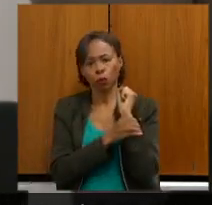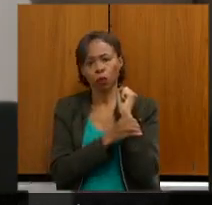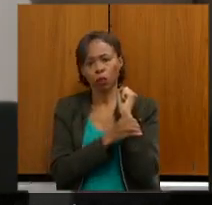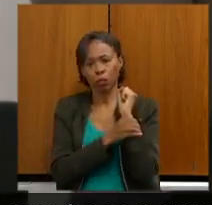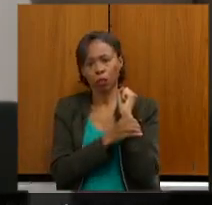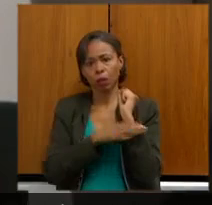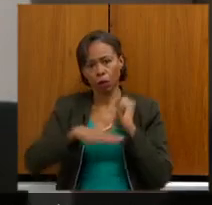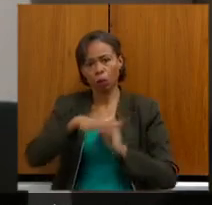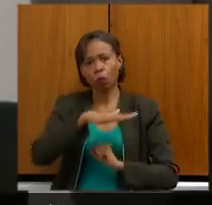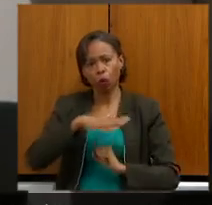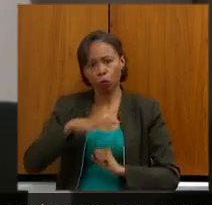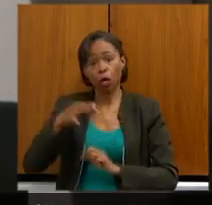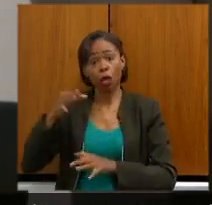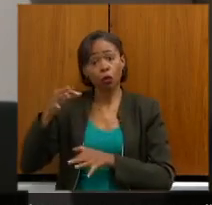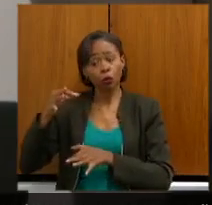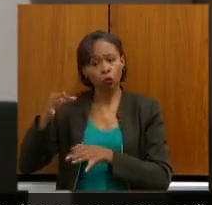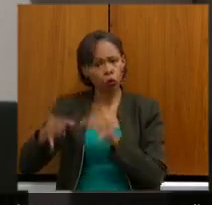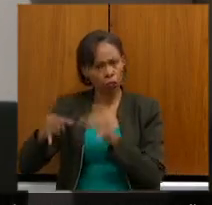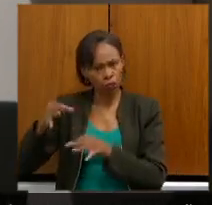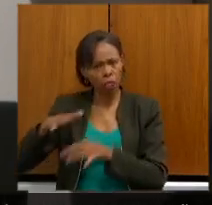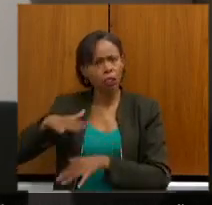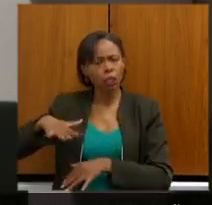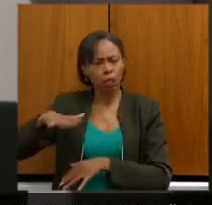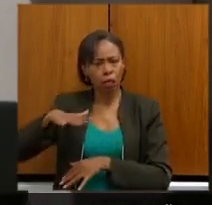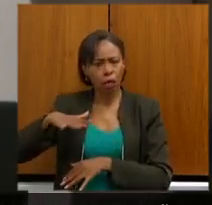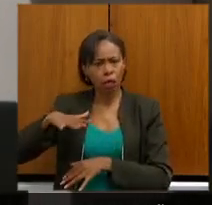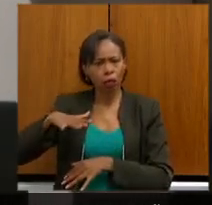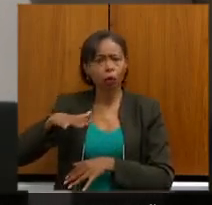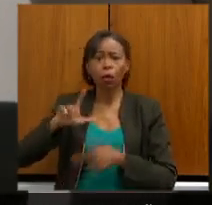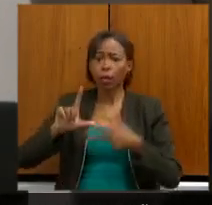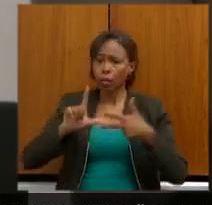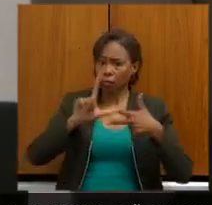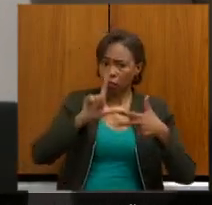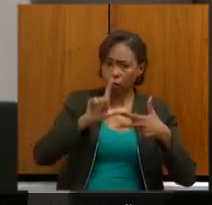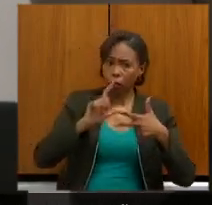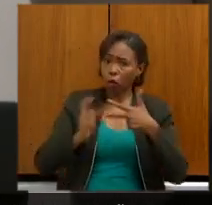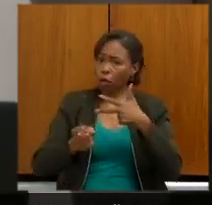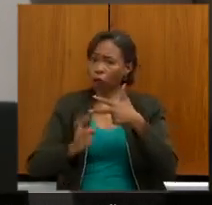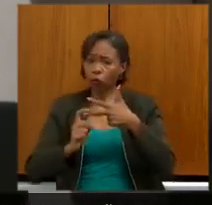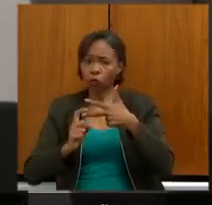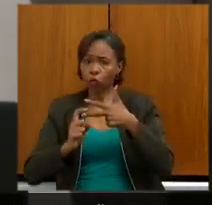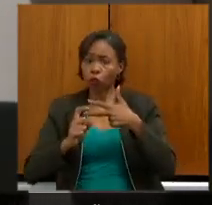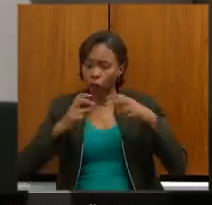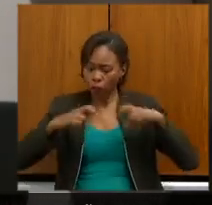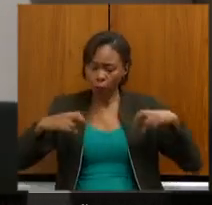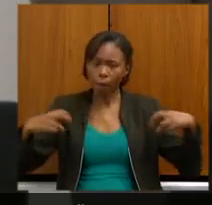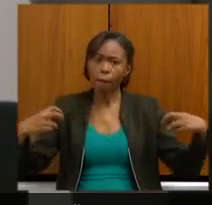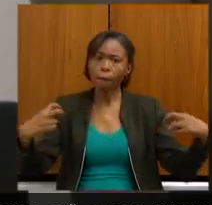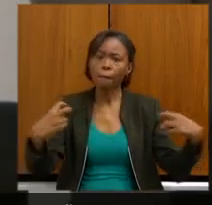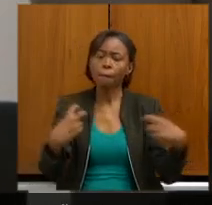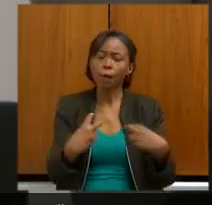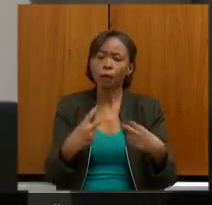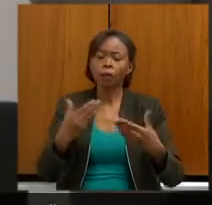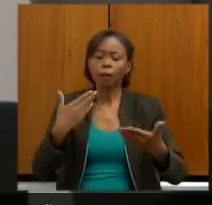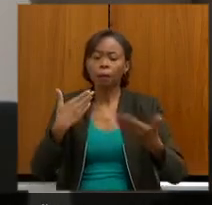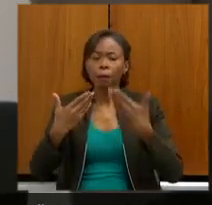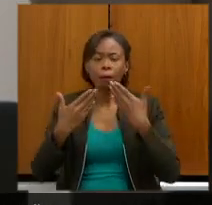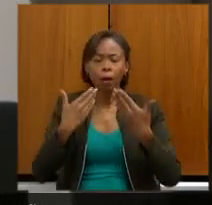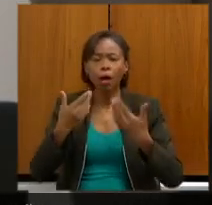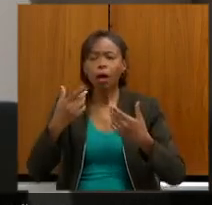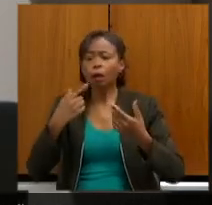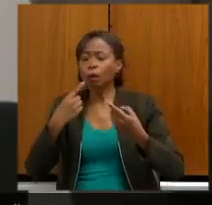o judiciário centro legislativo e centro executivo para discutir isso que para gente é